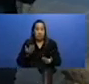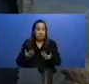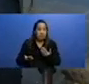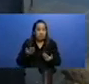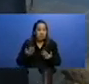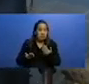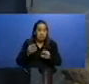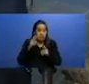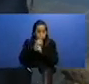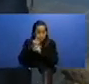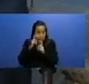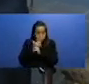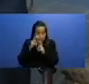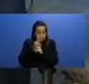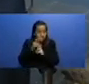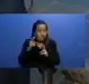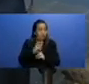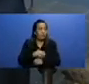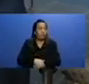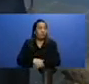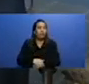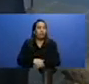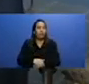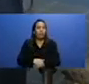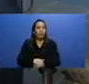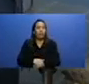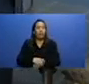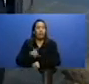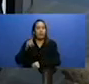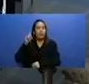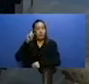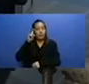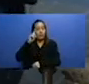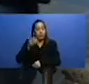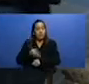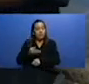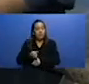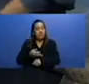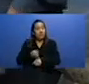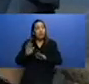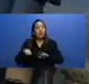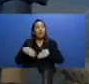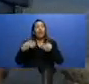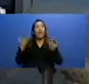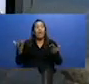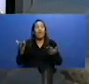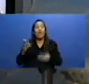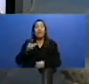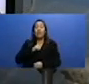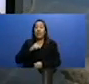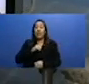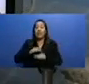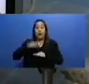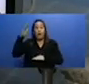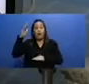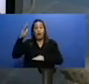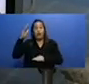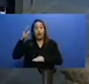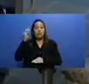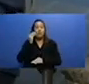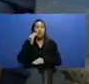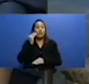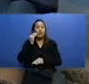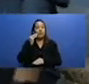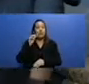analisando aqui só a quantidade de dias de treino, qual terá mais chance? A Alícia, né?